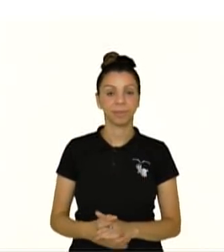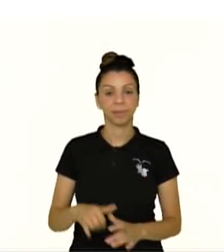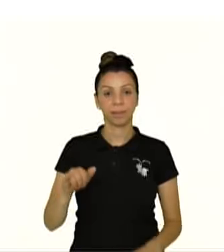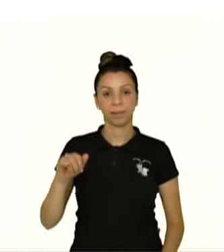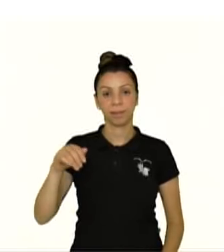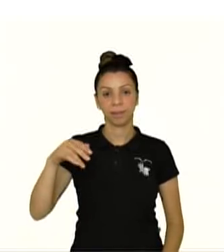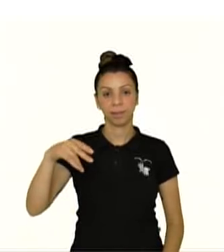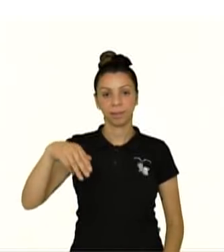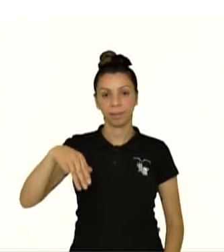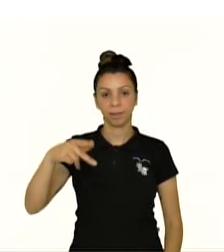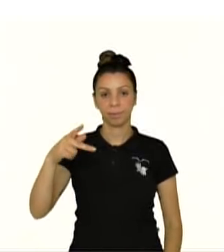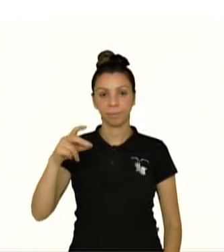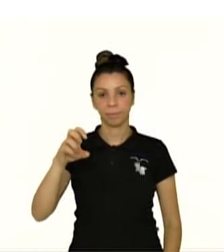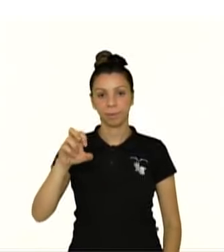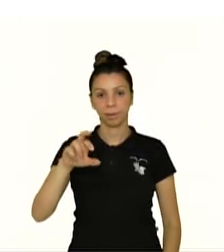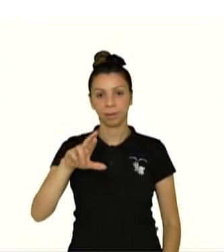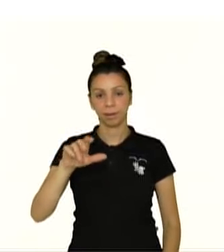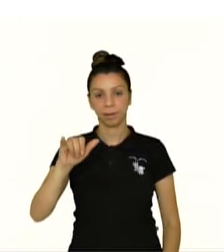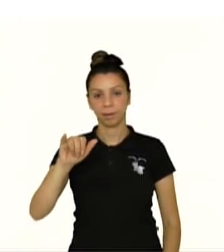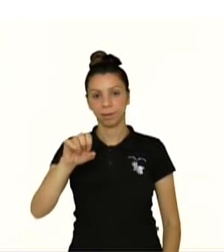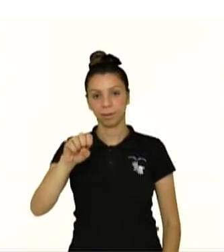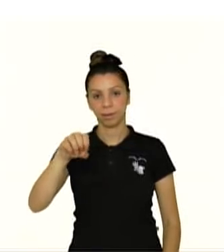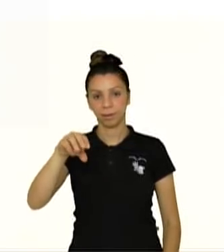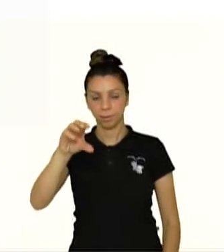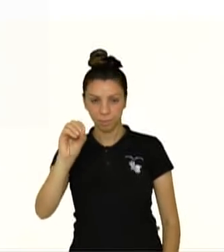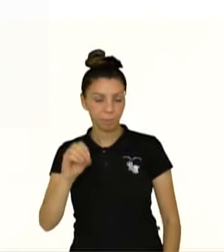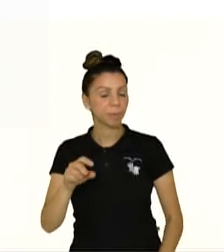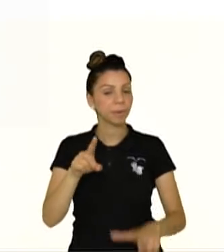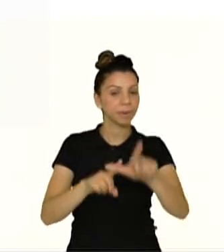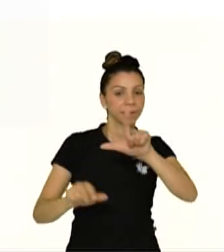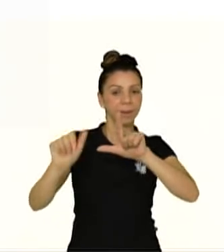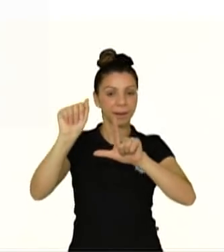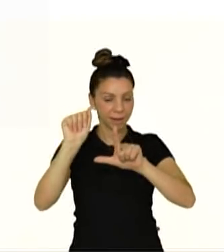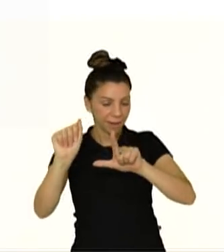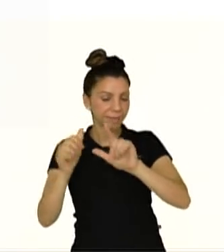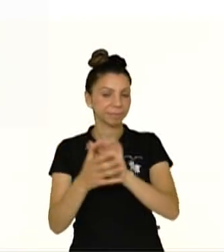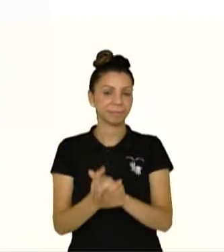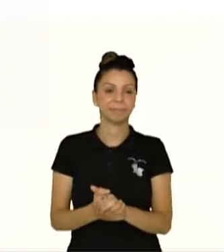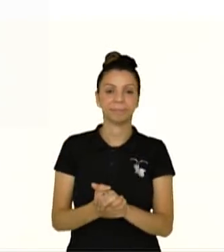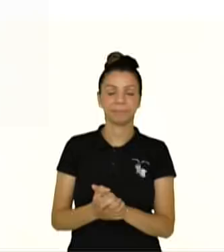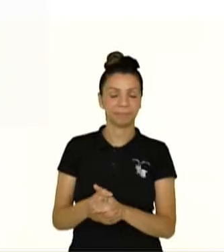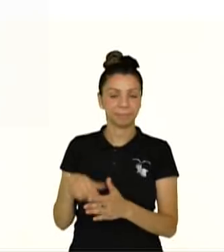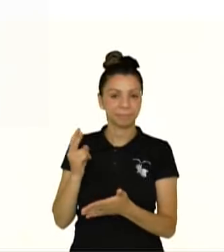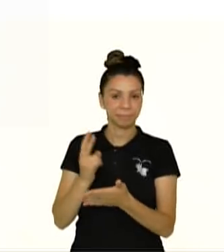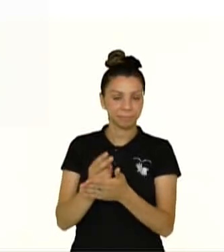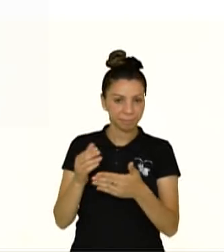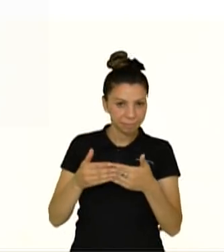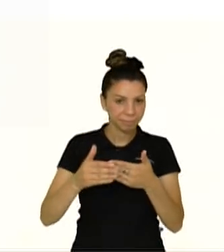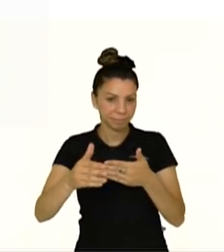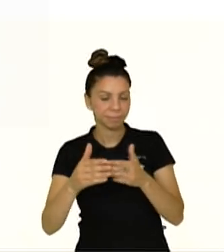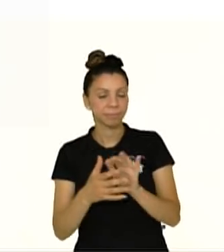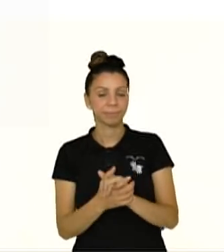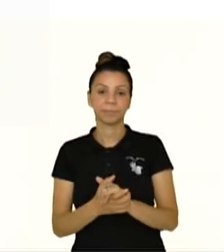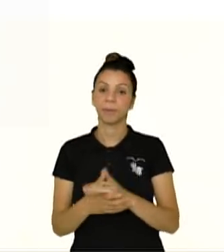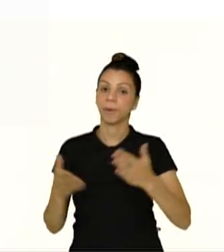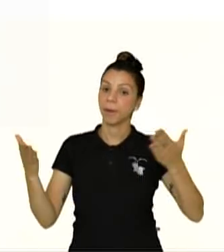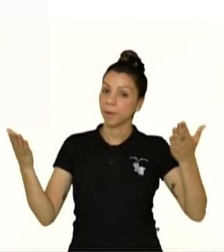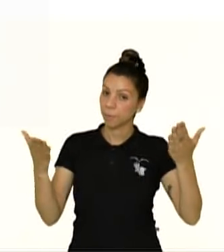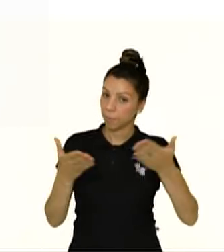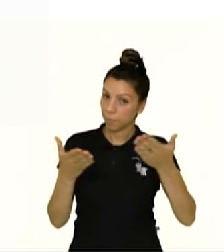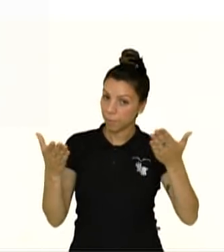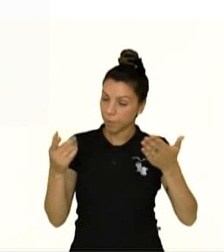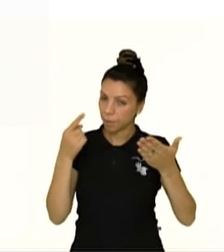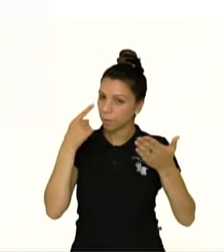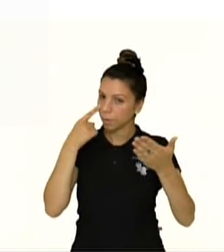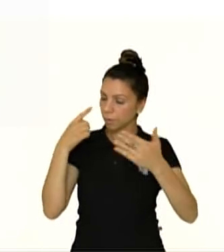imperialismo, alternativa A. Espero que você tenha acertado, hein? Continuando. Gente, vamos